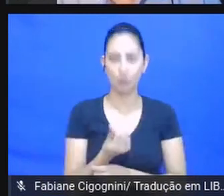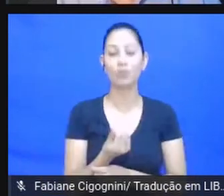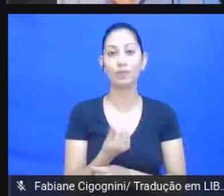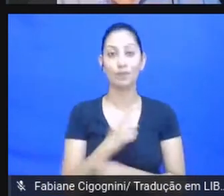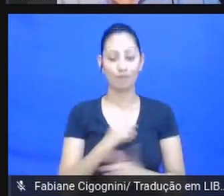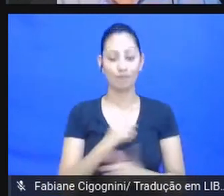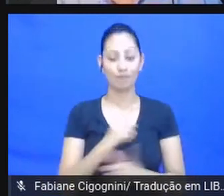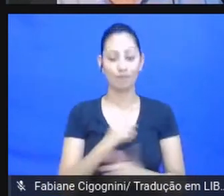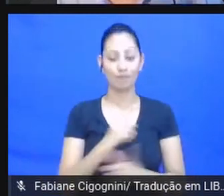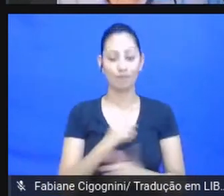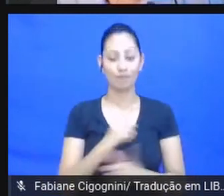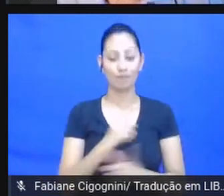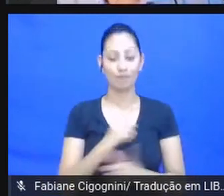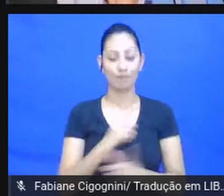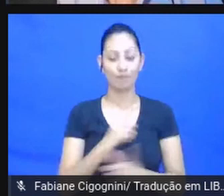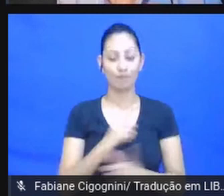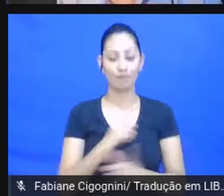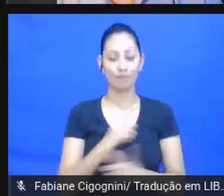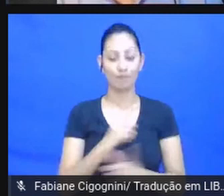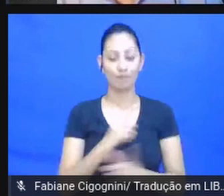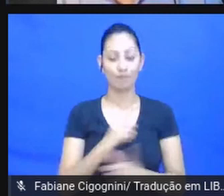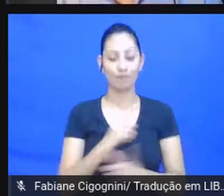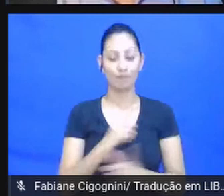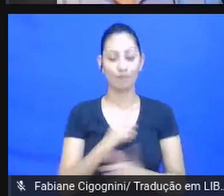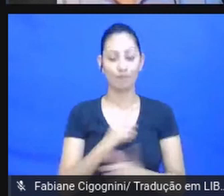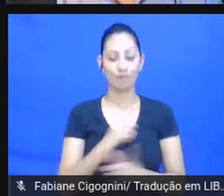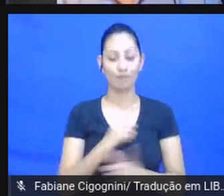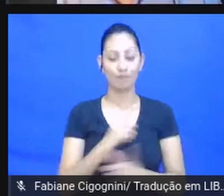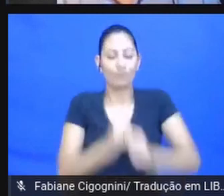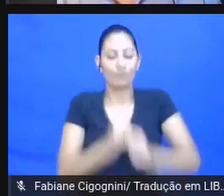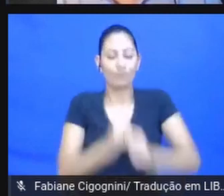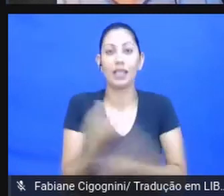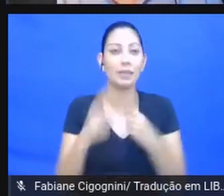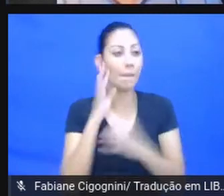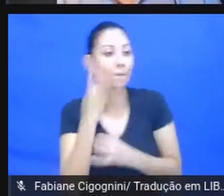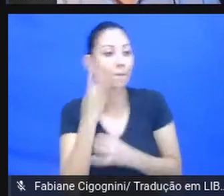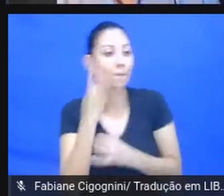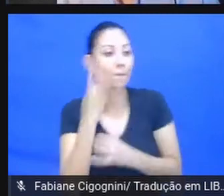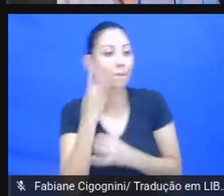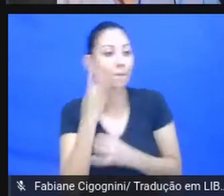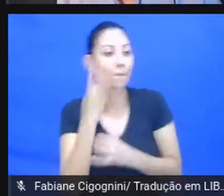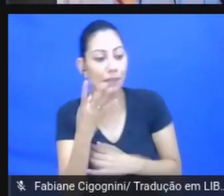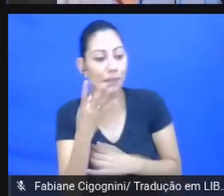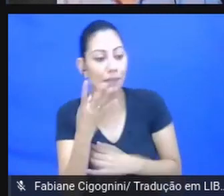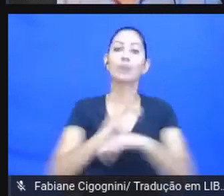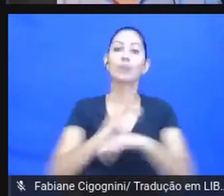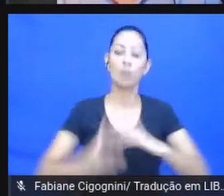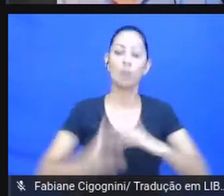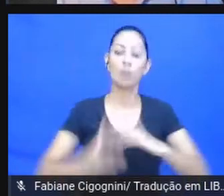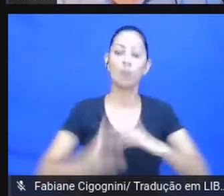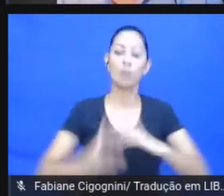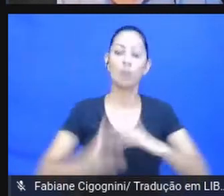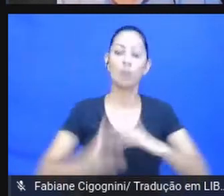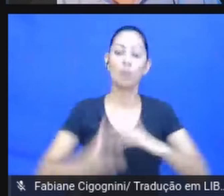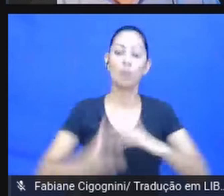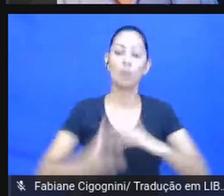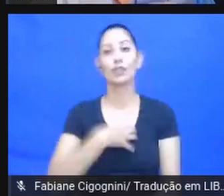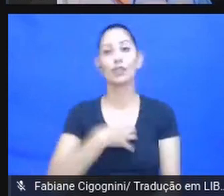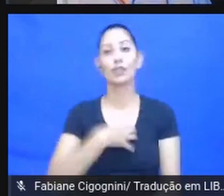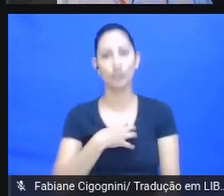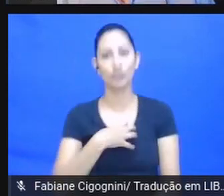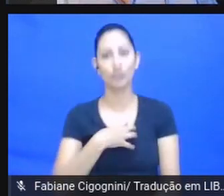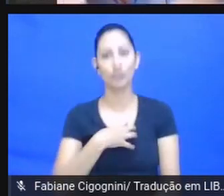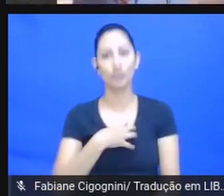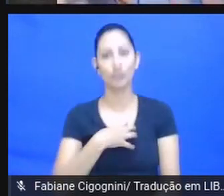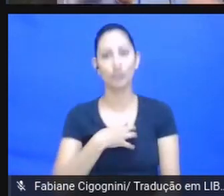custos, fazer uma gestão melhor econômica de processos. Isso vai ser importante.